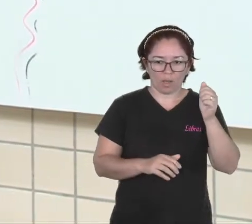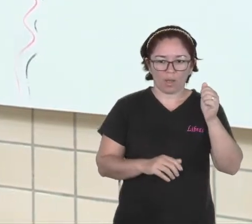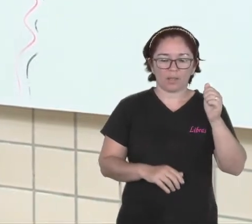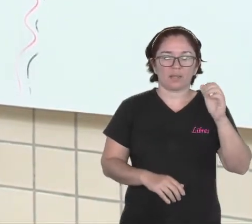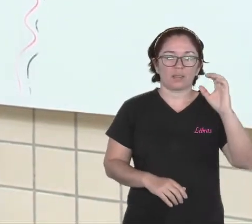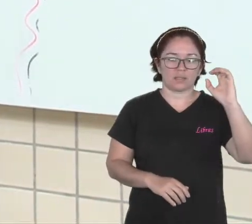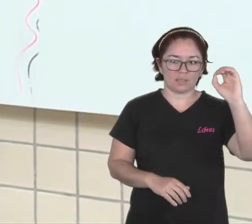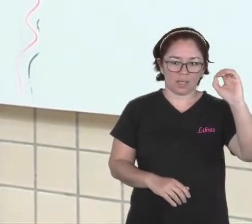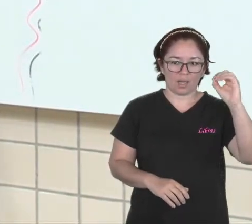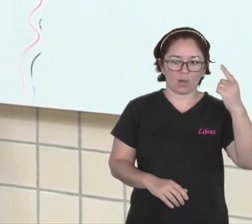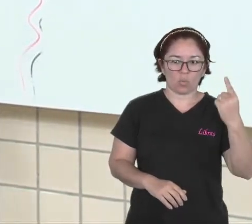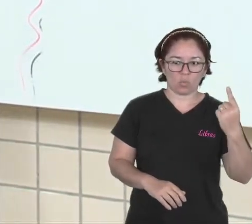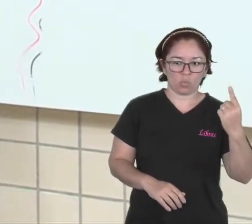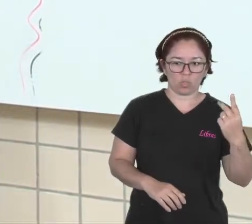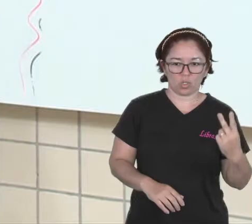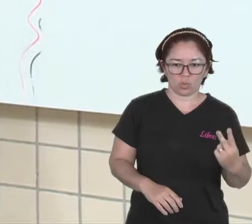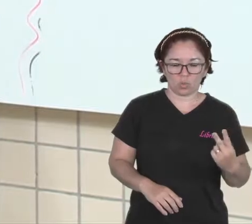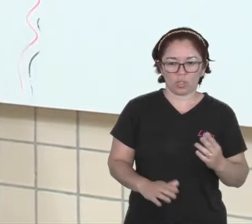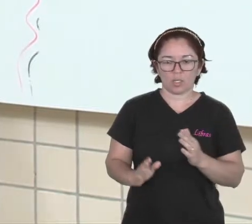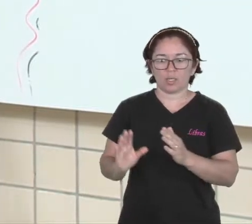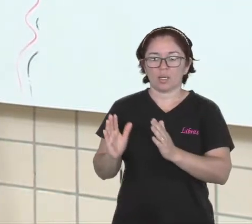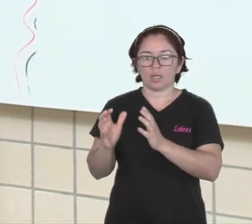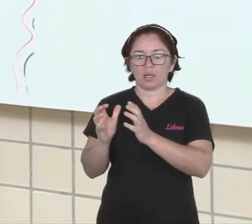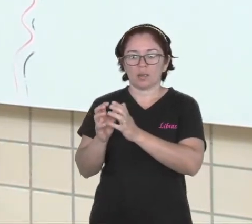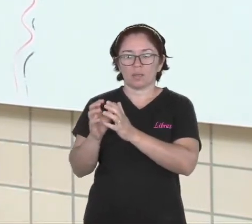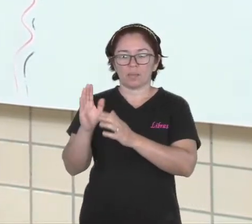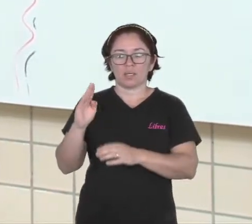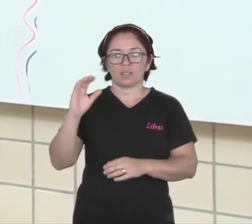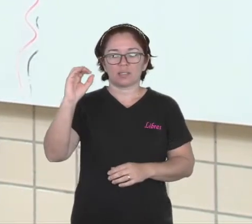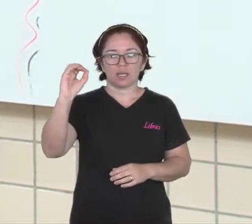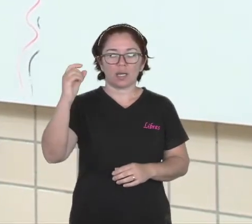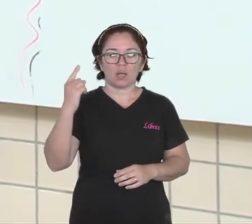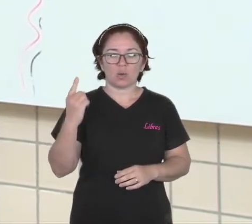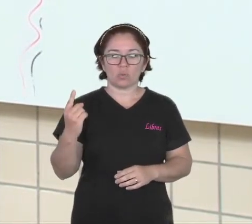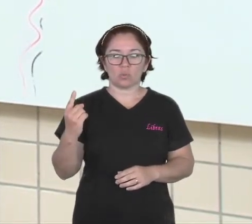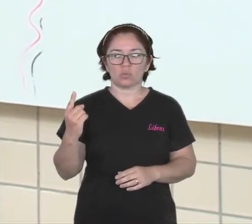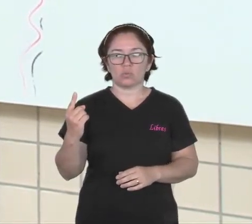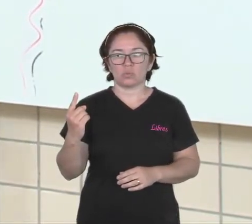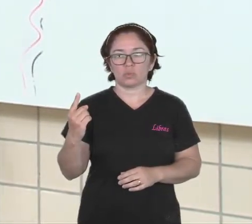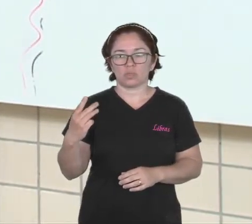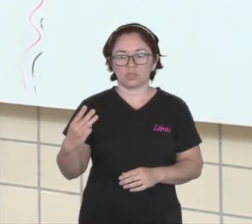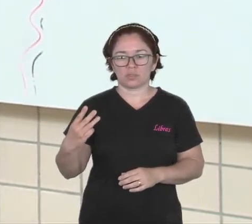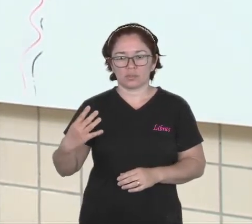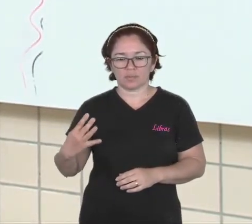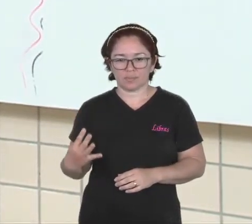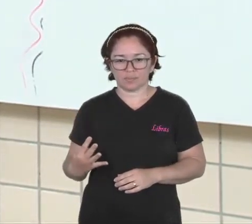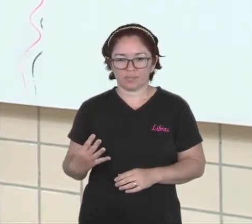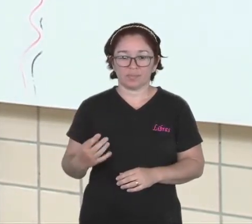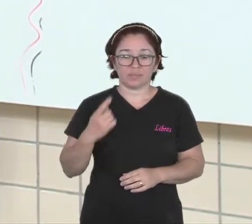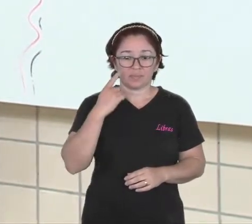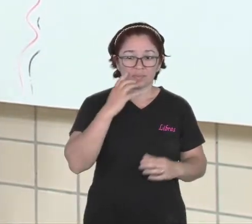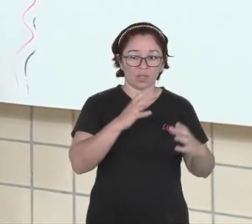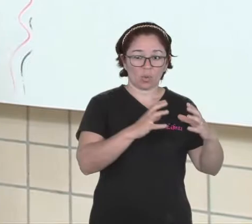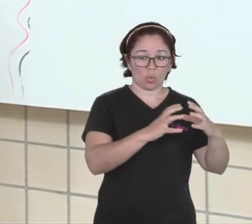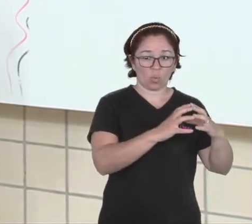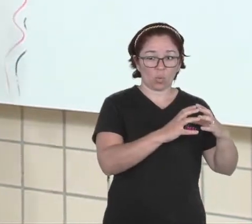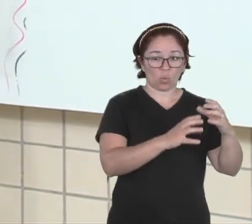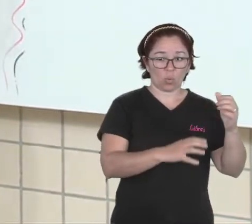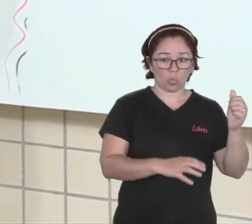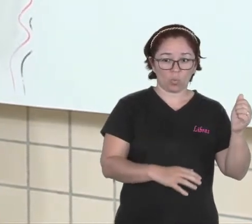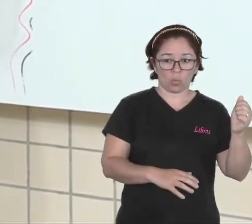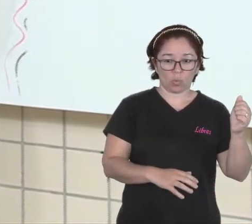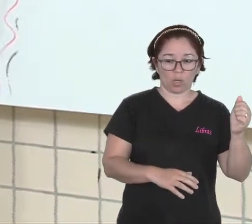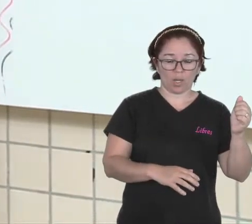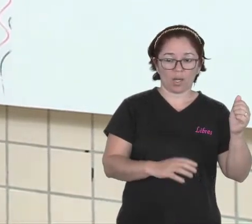2 e B, 0, 1, 2, 3 e 4, vamos associar cada elemento do conjunto A, então aqui